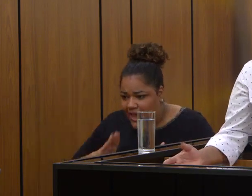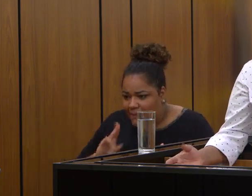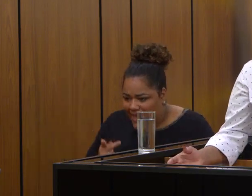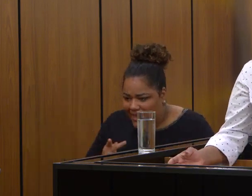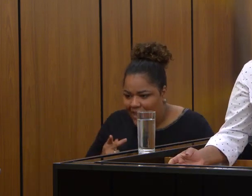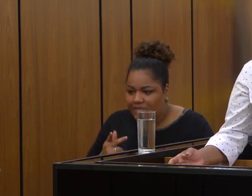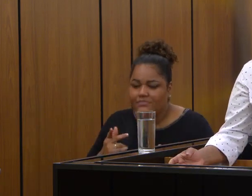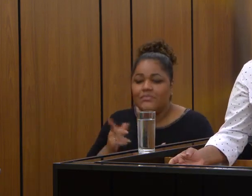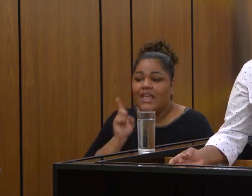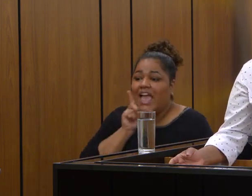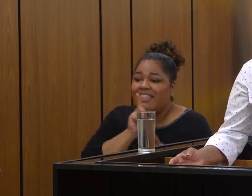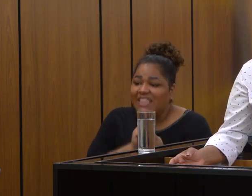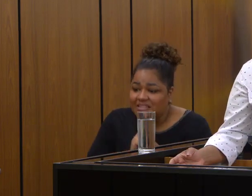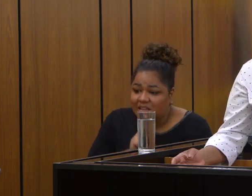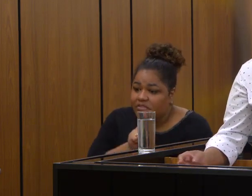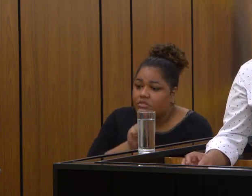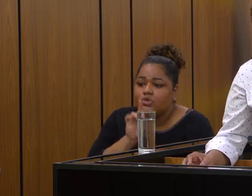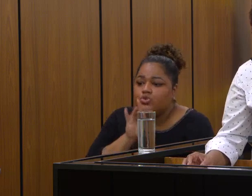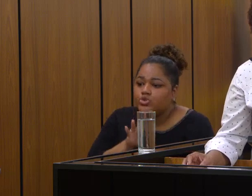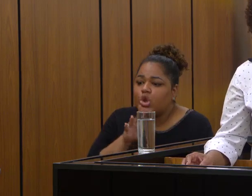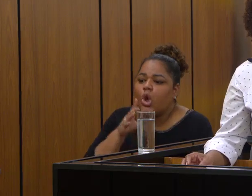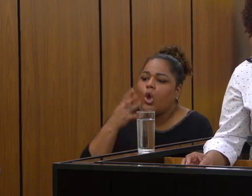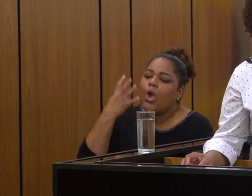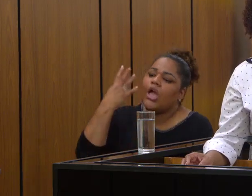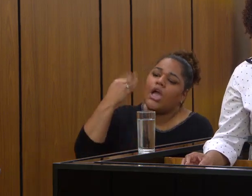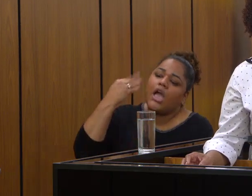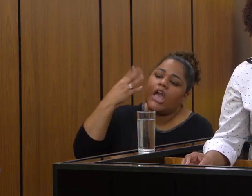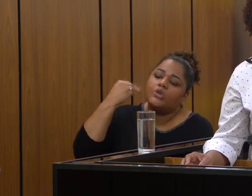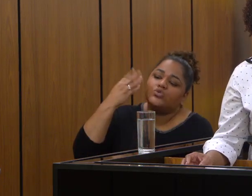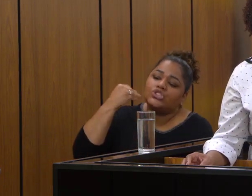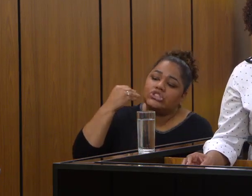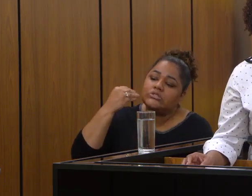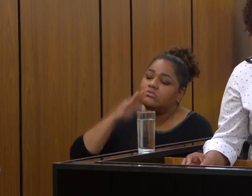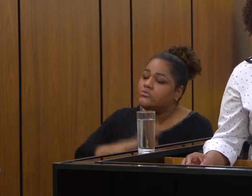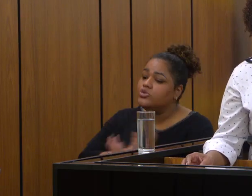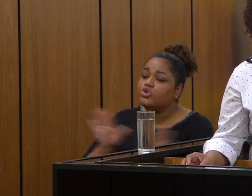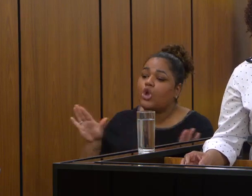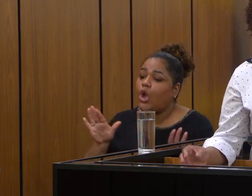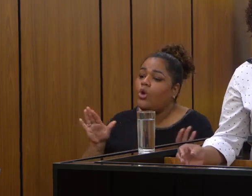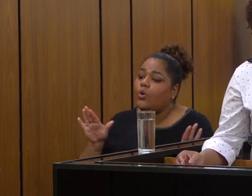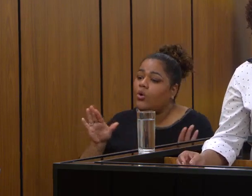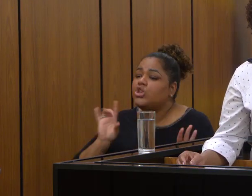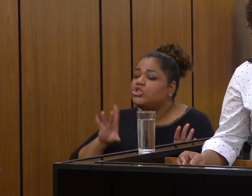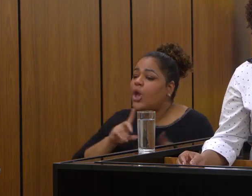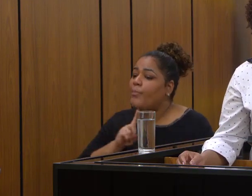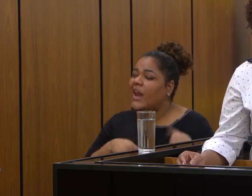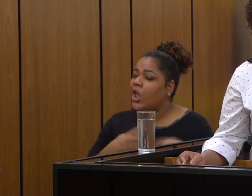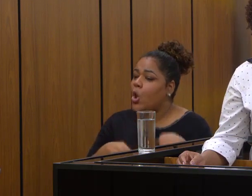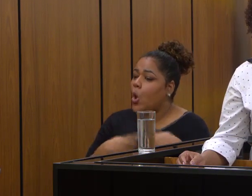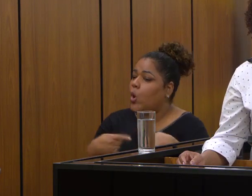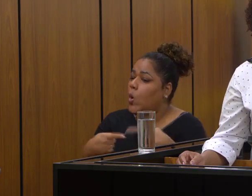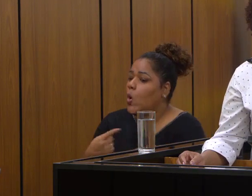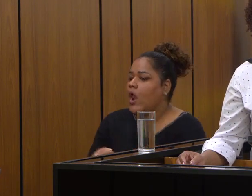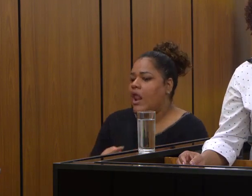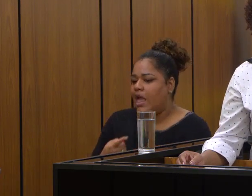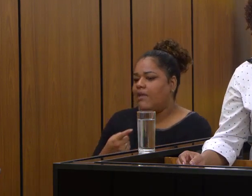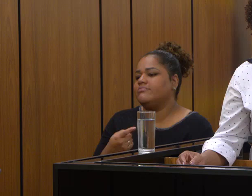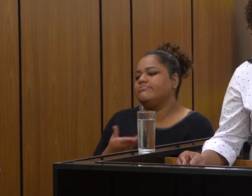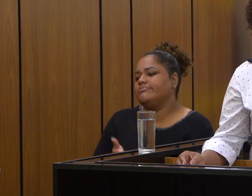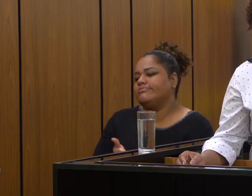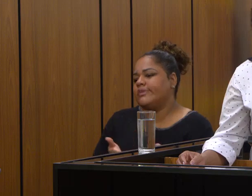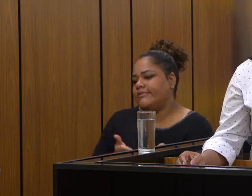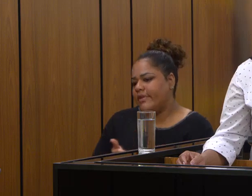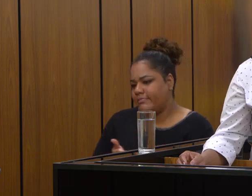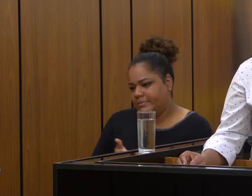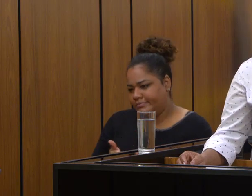um raio x para procrastinar o nosso tratamento e assim se